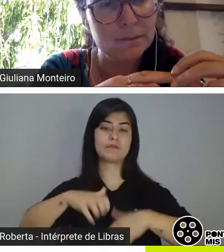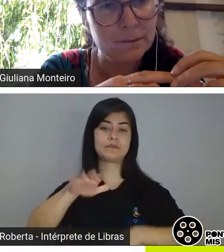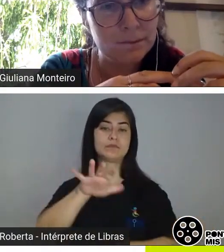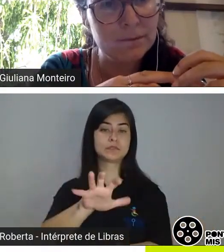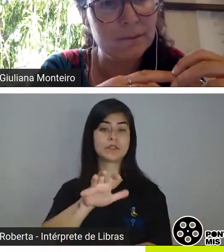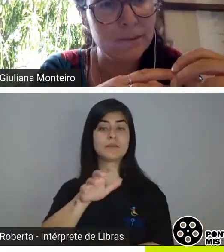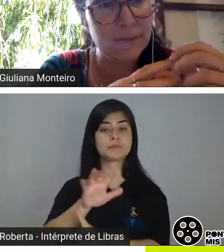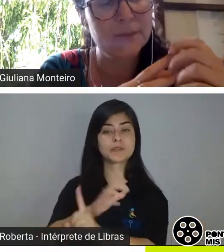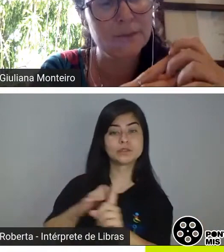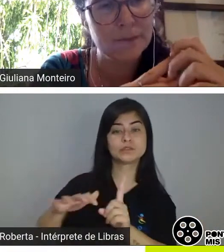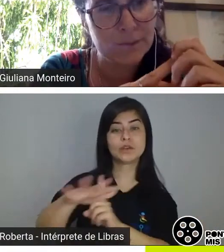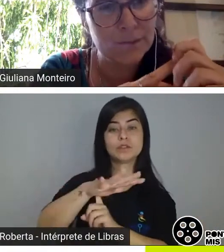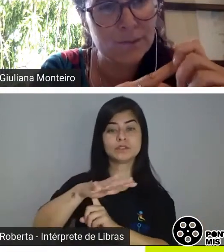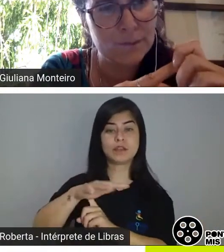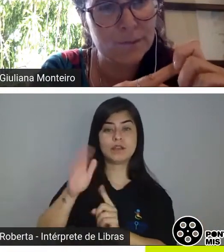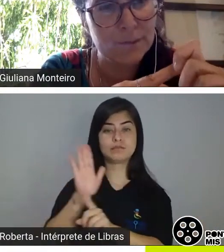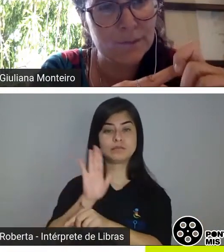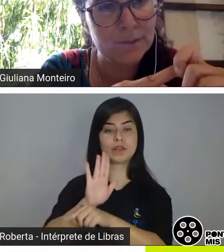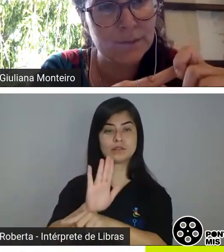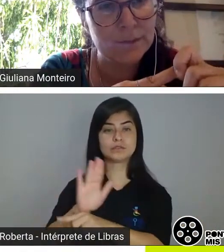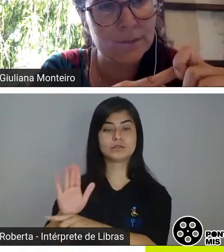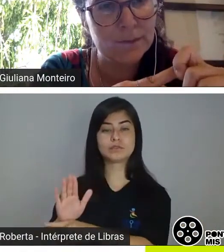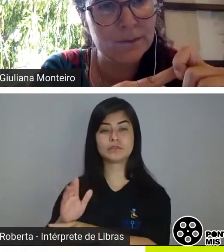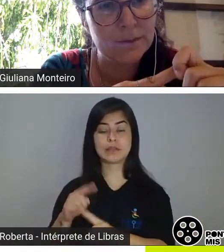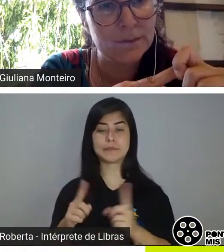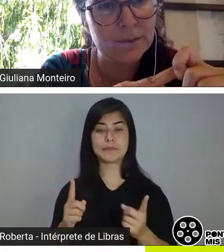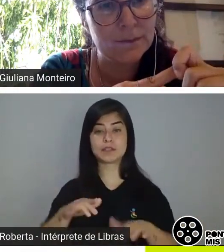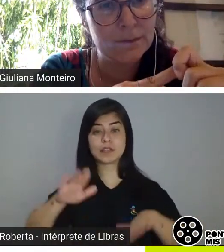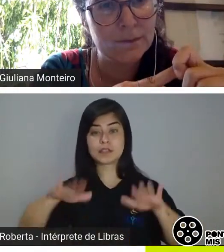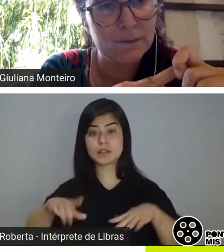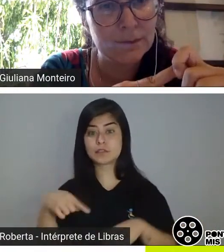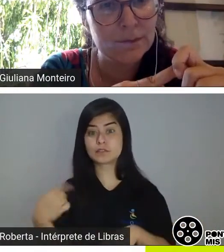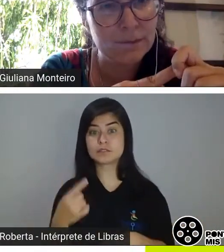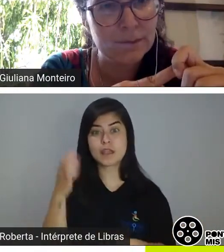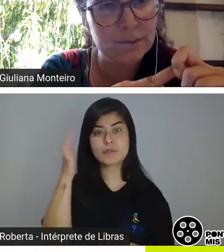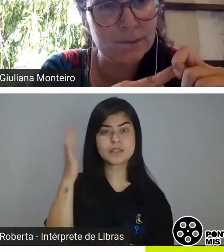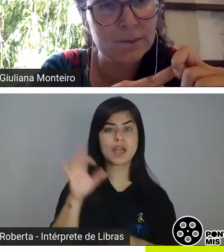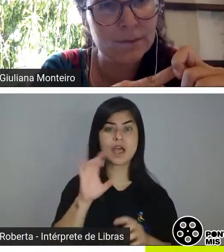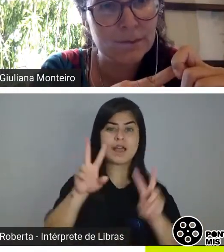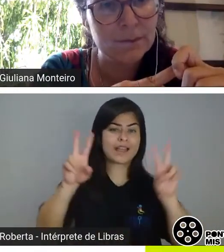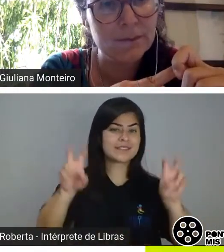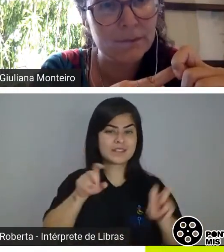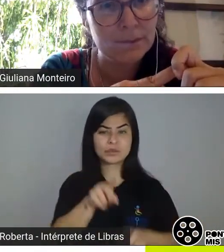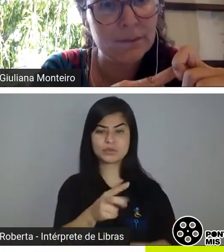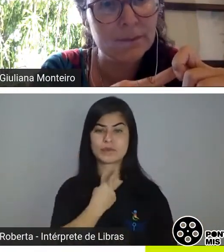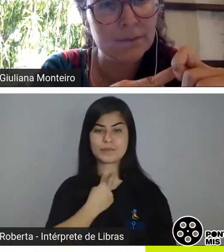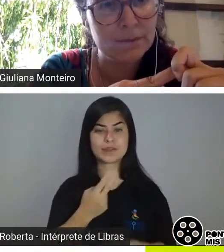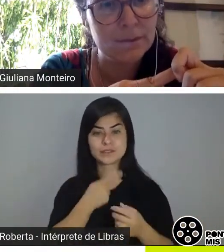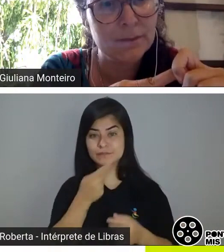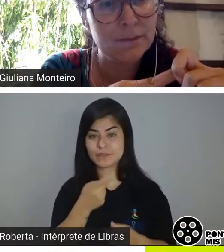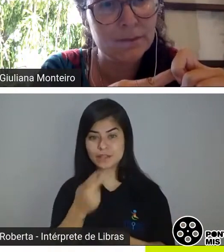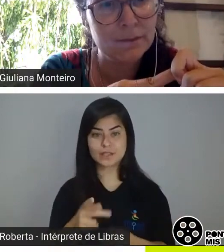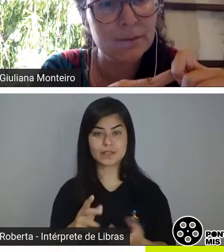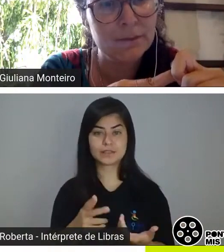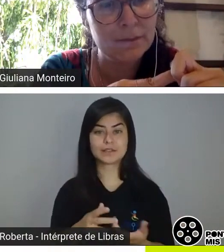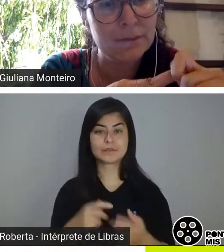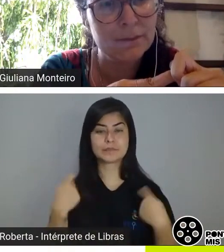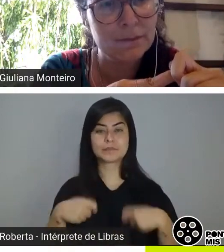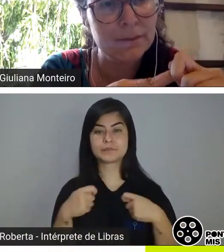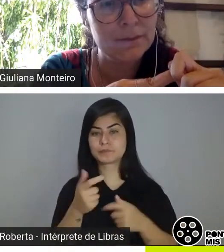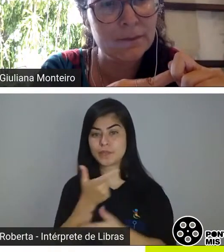que é importante. Enfim, mas às vezes tu tem que pensar, bom, eu não posso falar sobre esse assunto não dá para ser aqui, tem que ser em outro